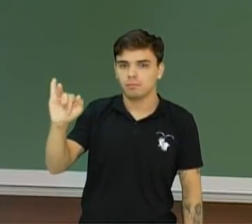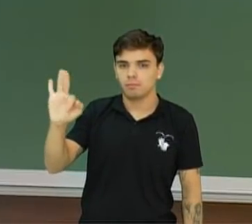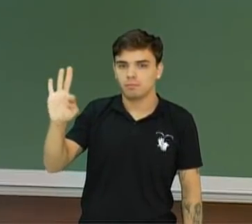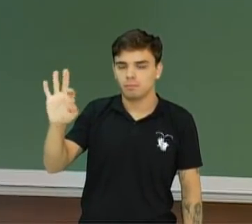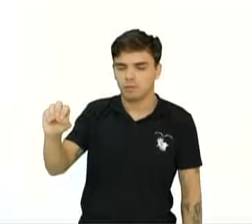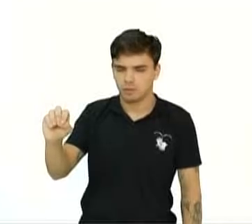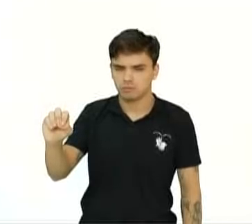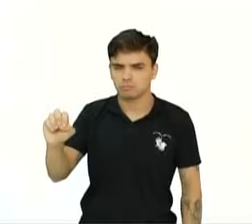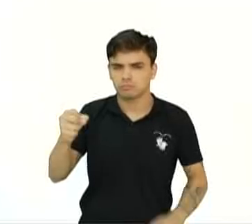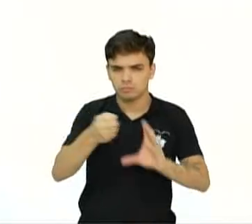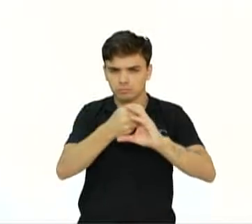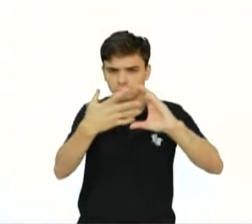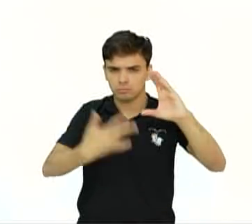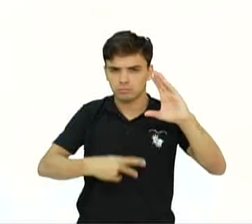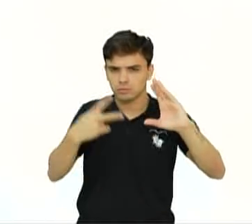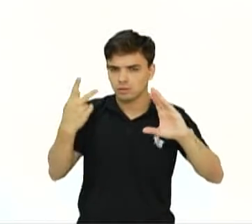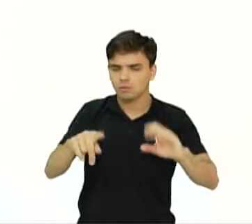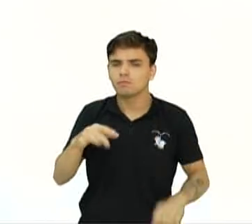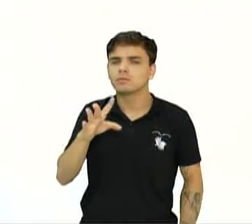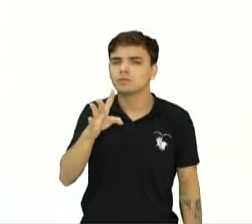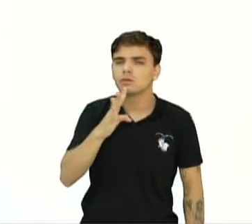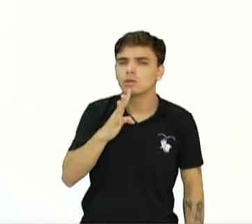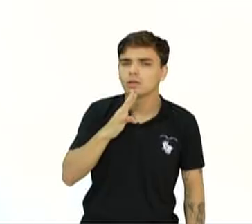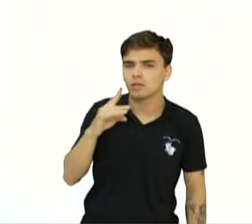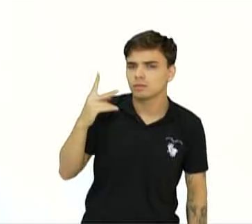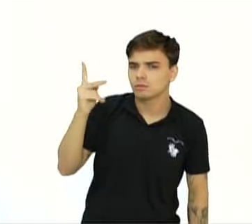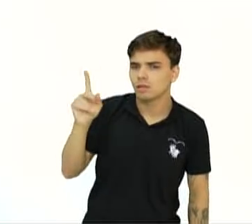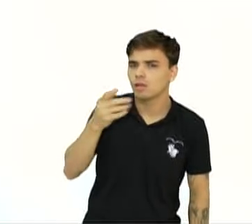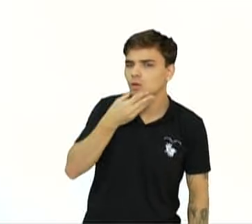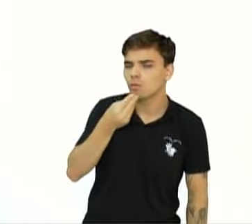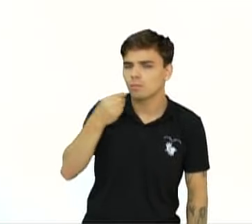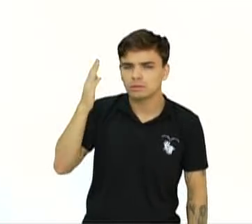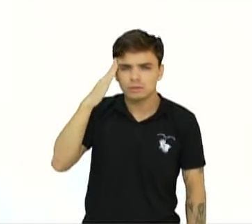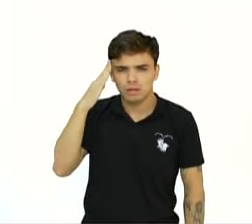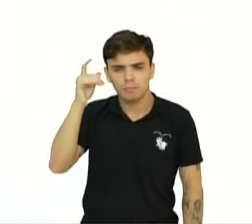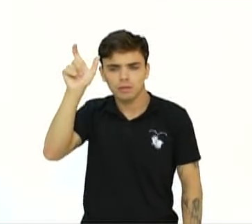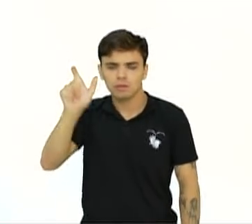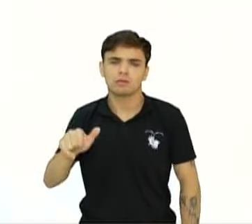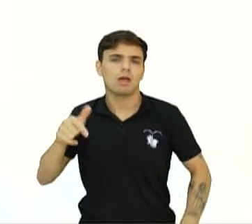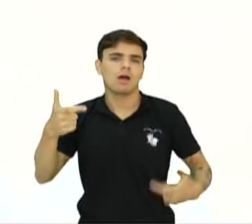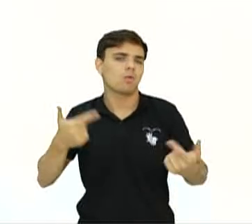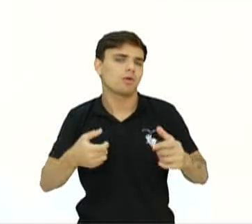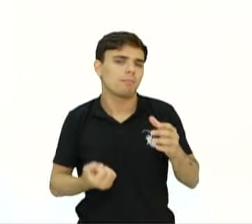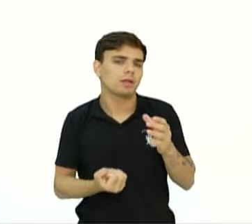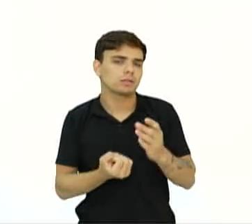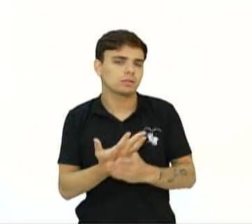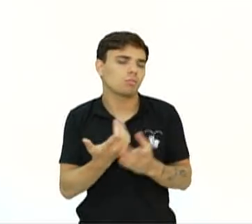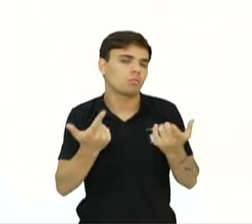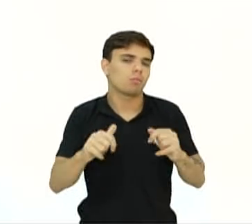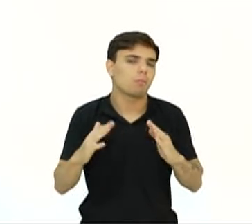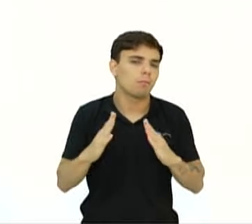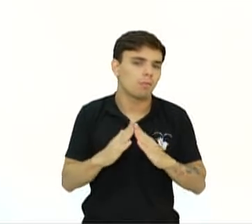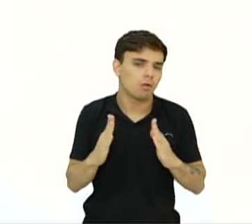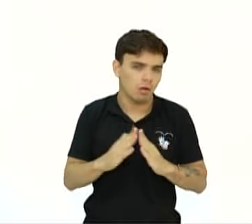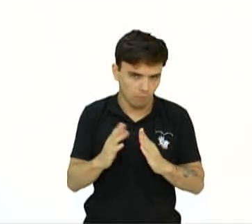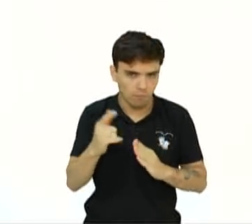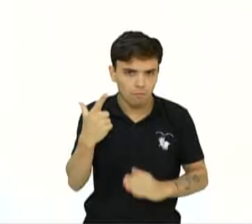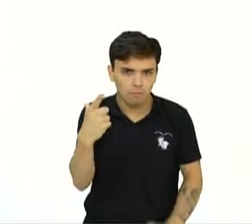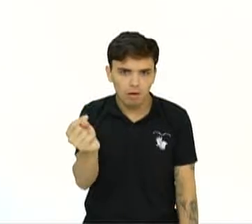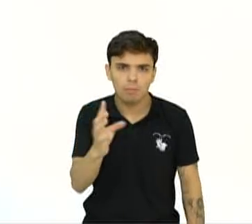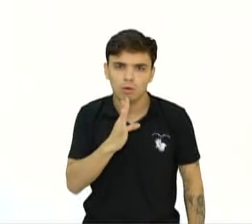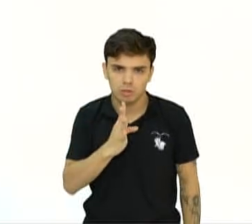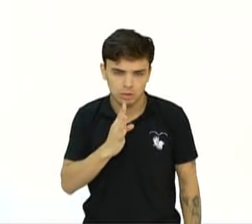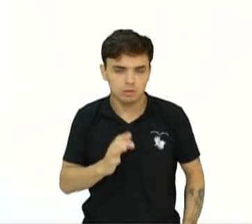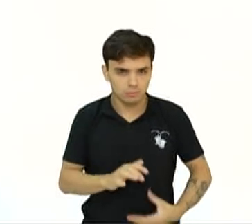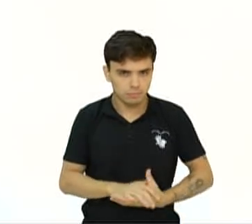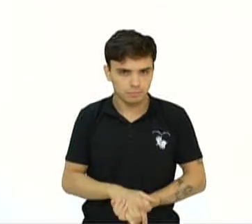Brito. E você conhece o Romero Brito? Você já ouviu falar? Você sabe quem é? De onde veio? Onde mora? Vamos conhecer um pouquinho sobre ele? Então vamos